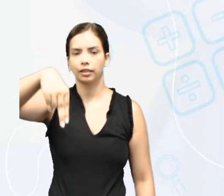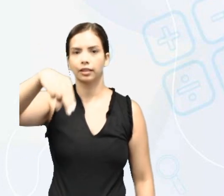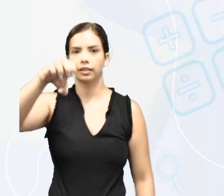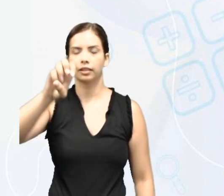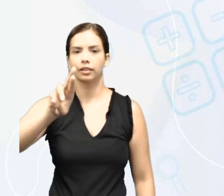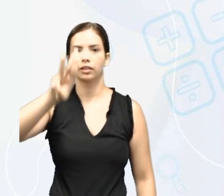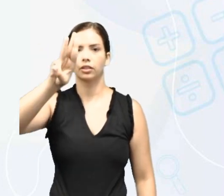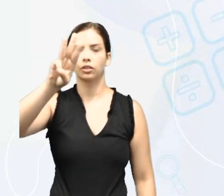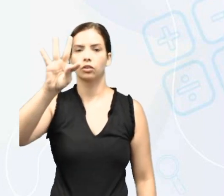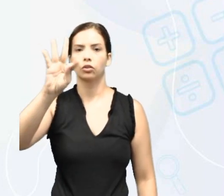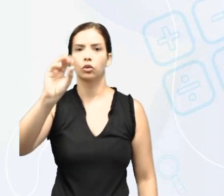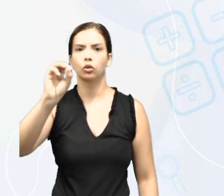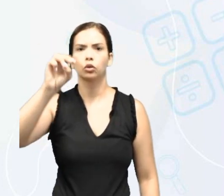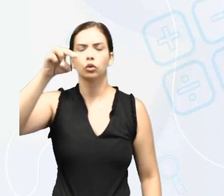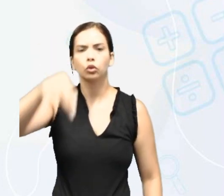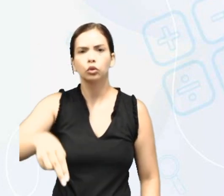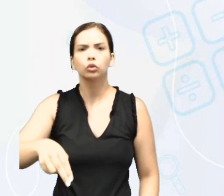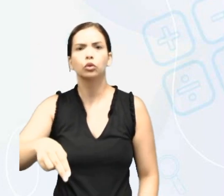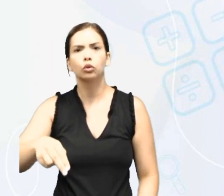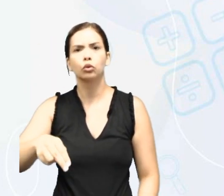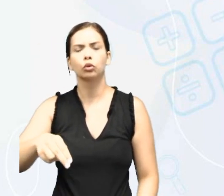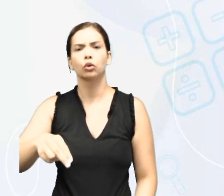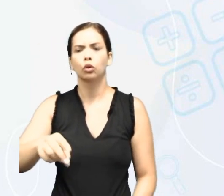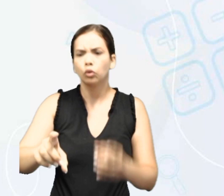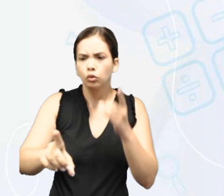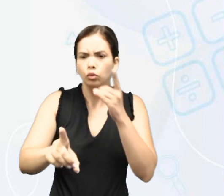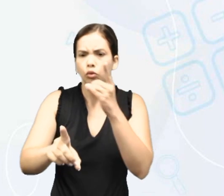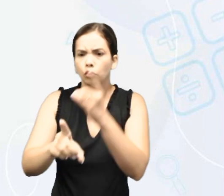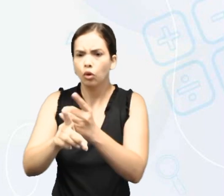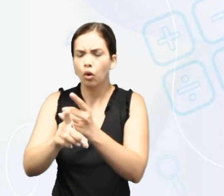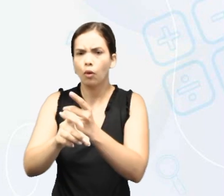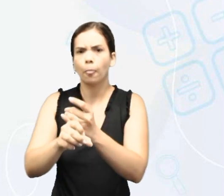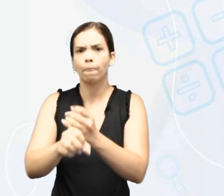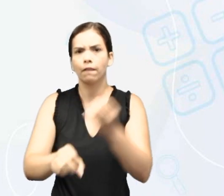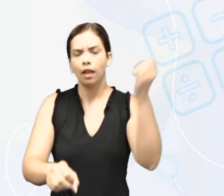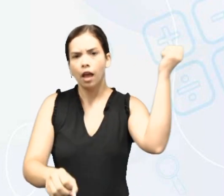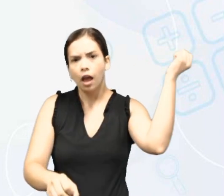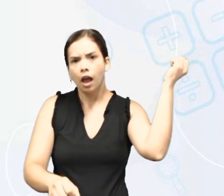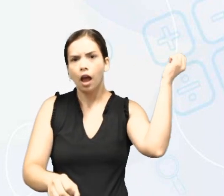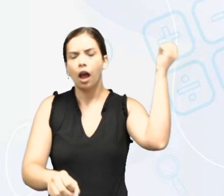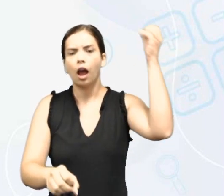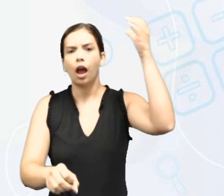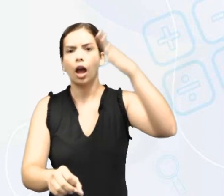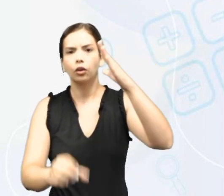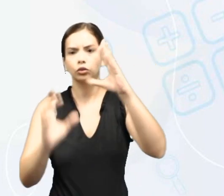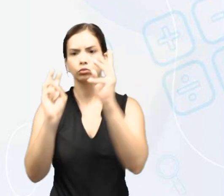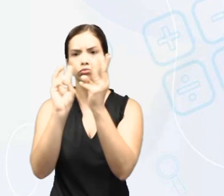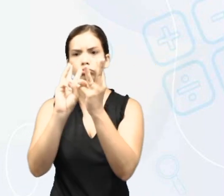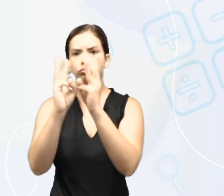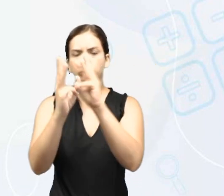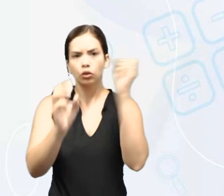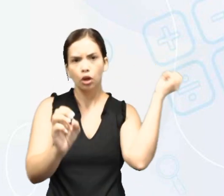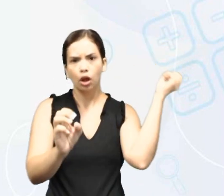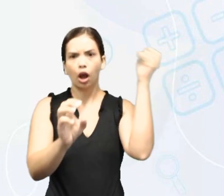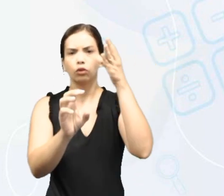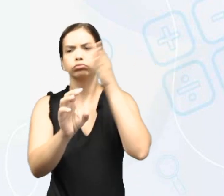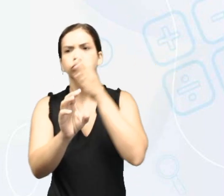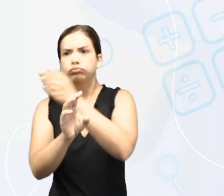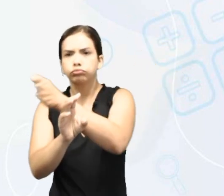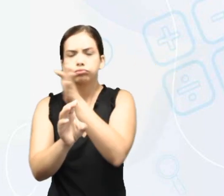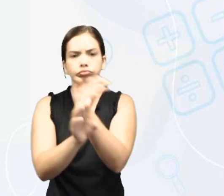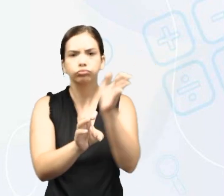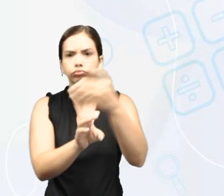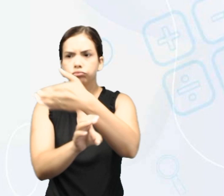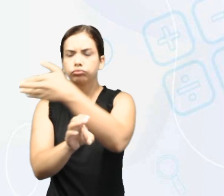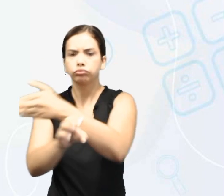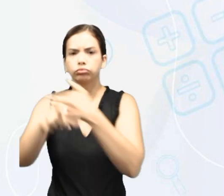1662, descobriu que fazendo a luz branca passar através de um cristal, ela se decompunha, tornando-se visíveis 7 cores.